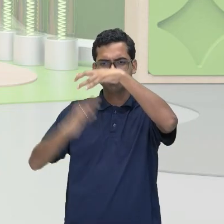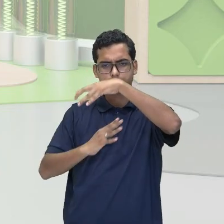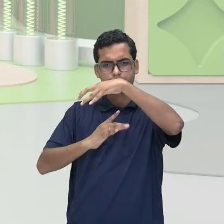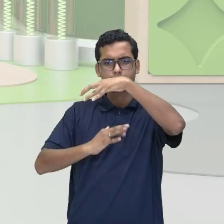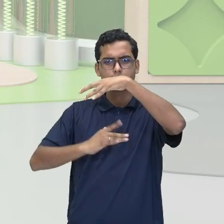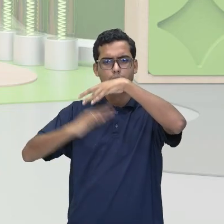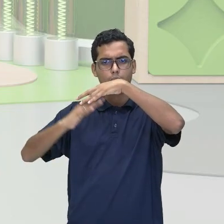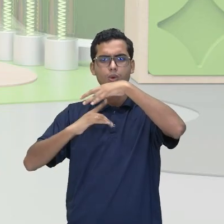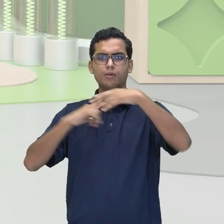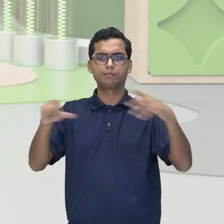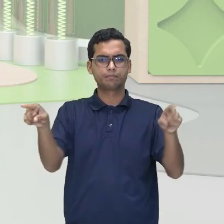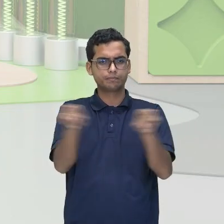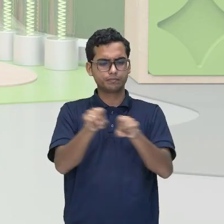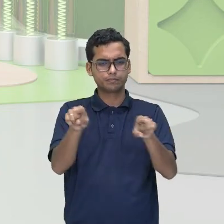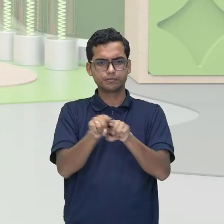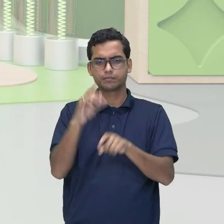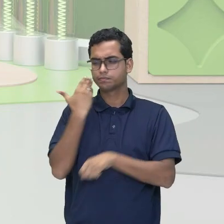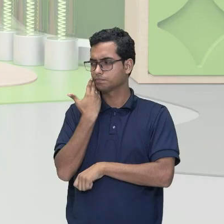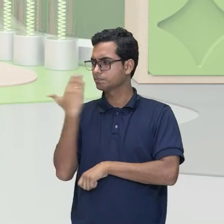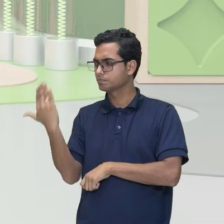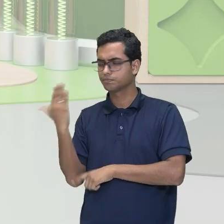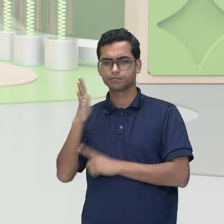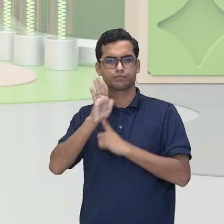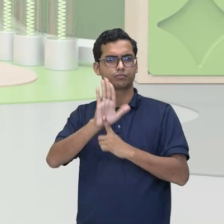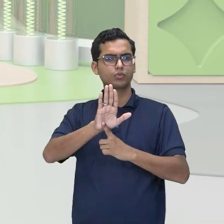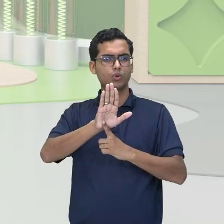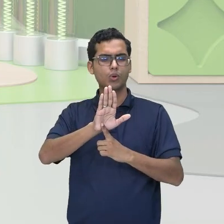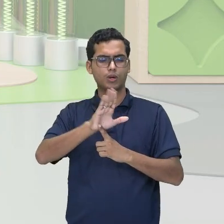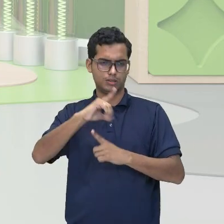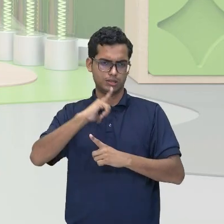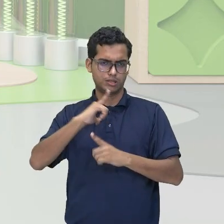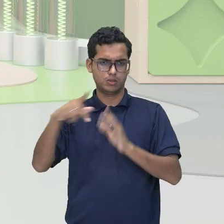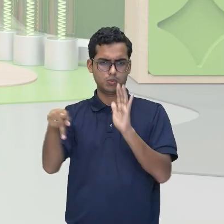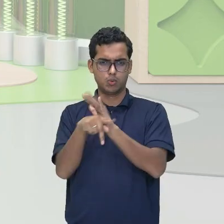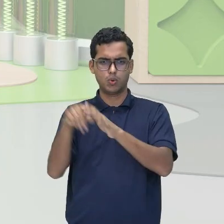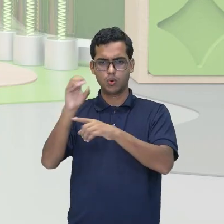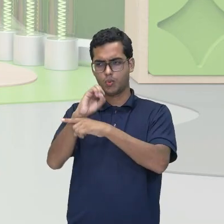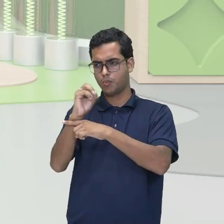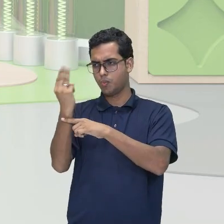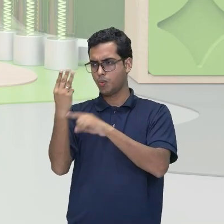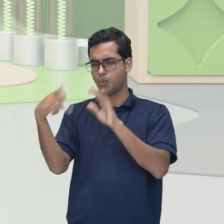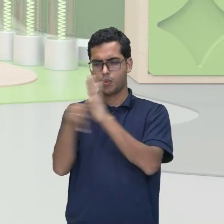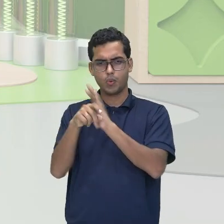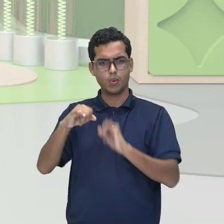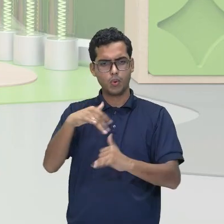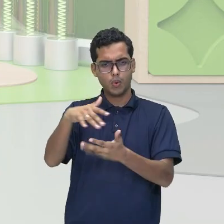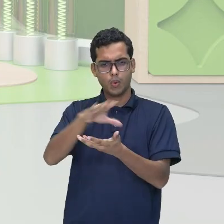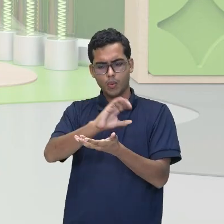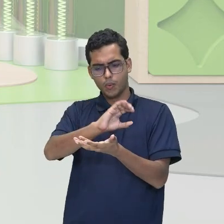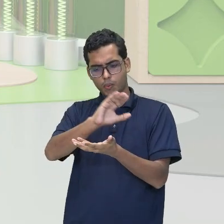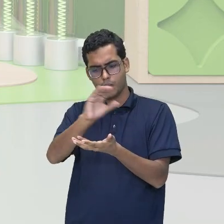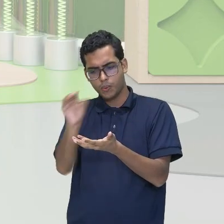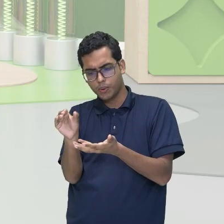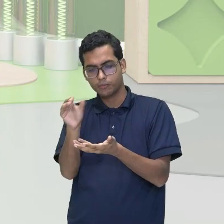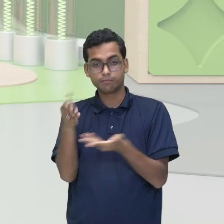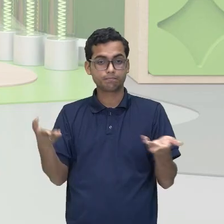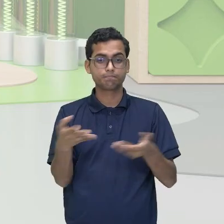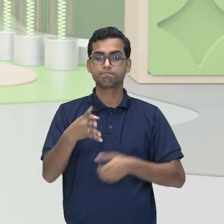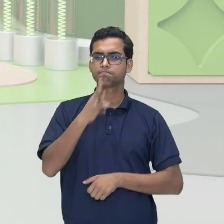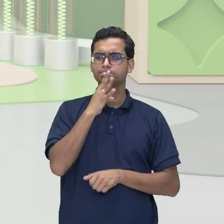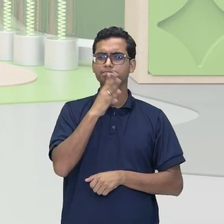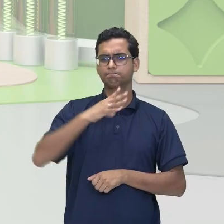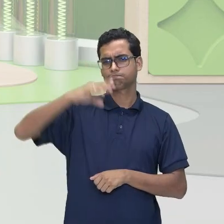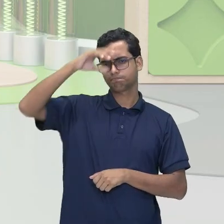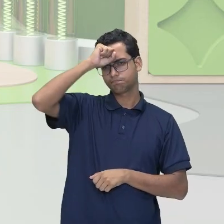existe, né? Aonde ela está localizada, né? Dentro da atmosfera. Então, vamos conhecer um